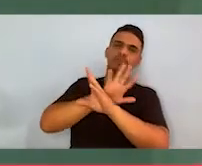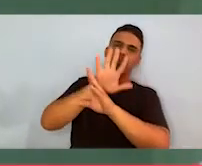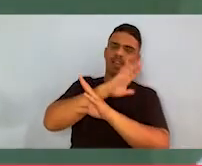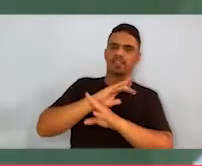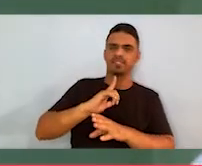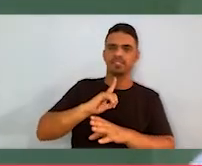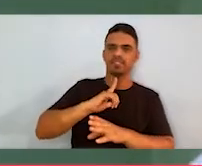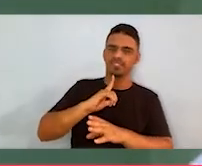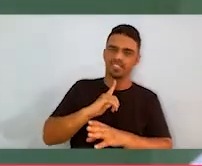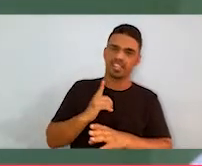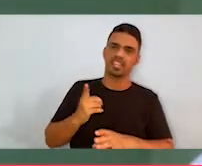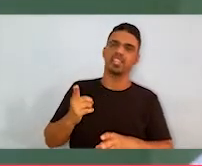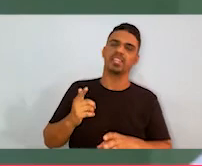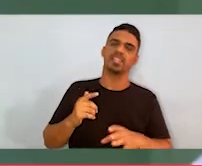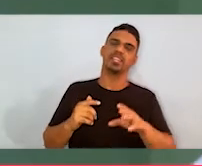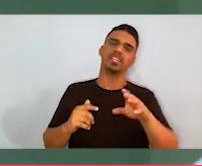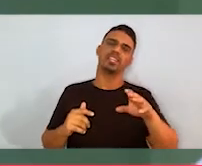do